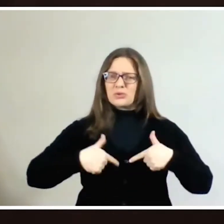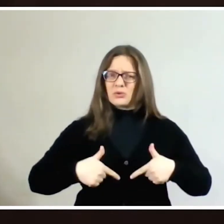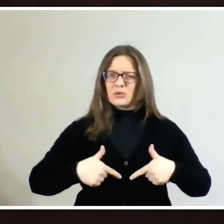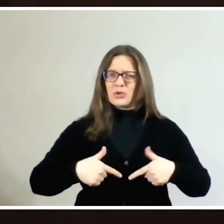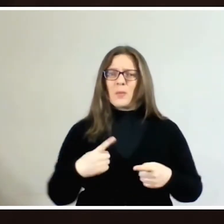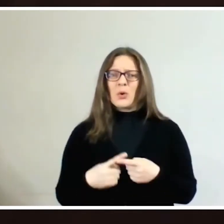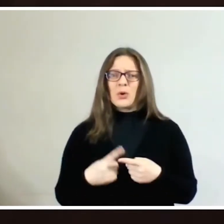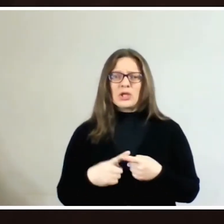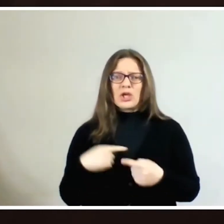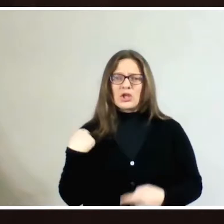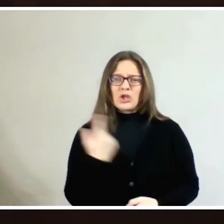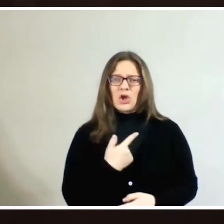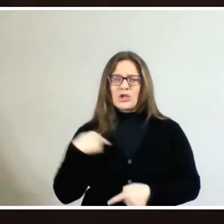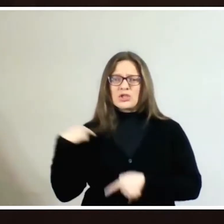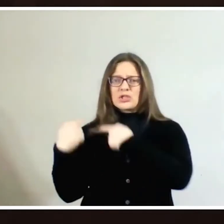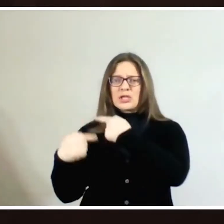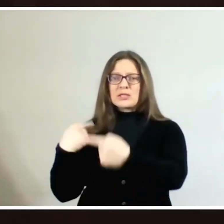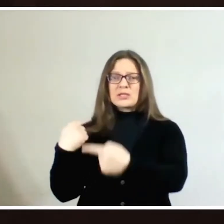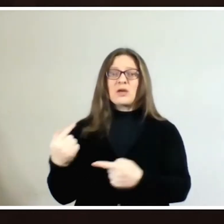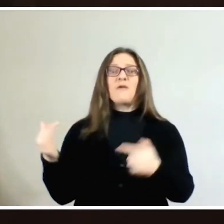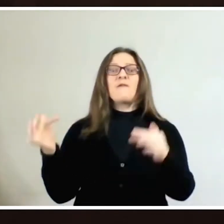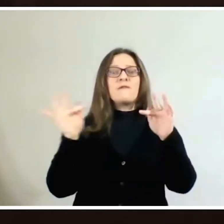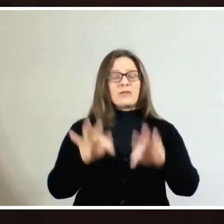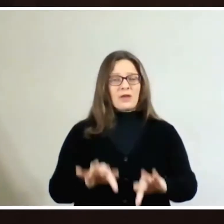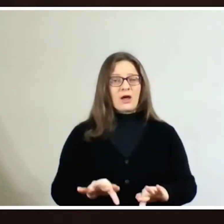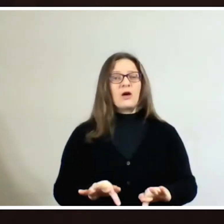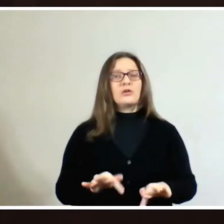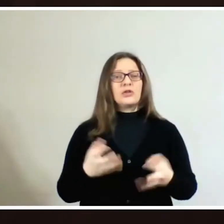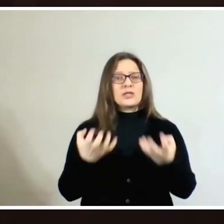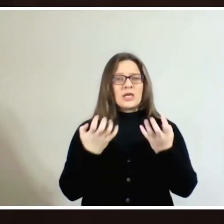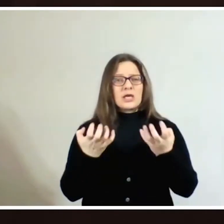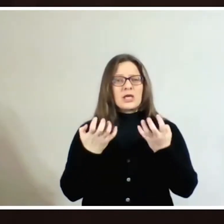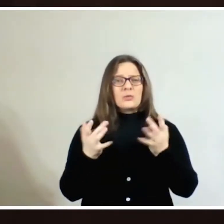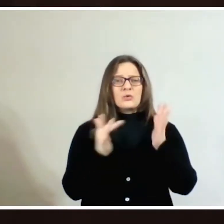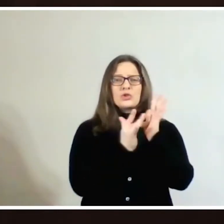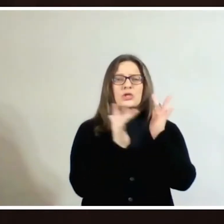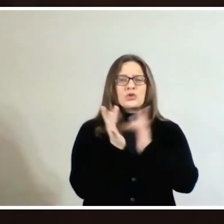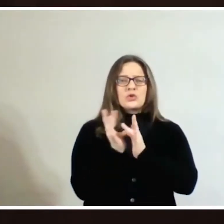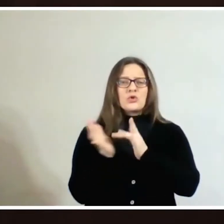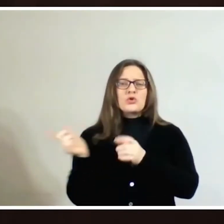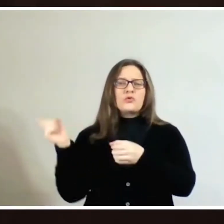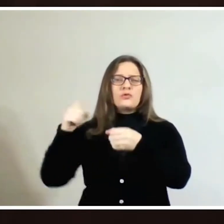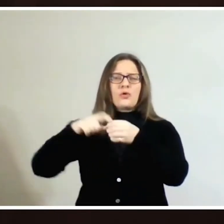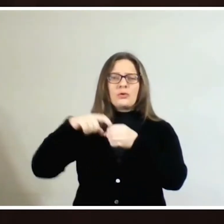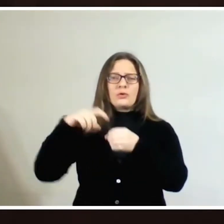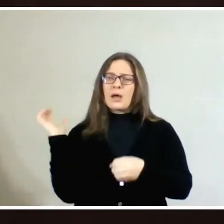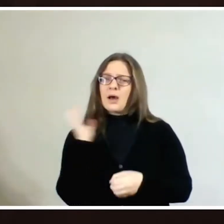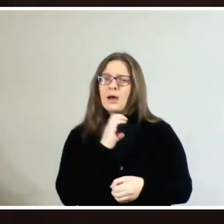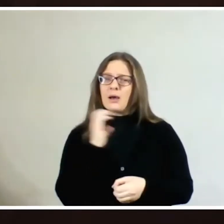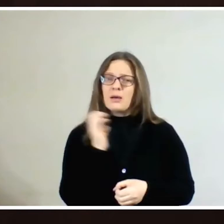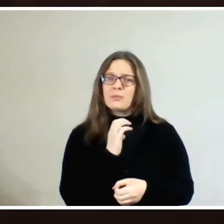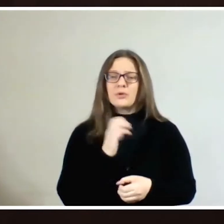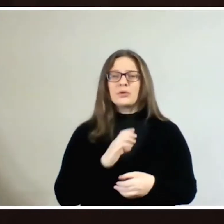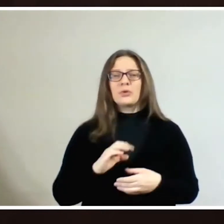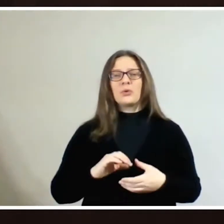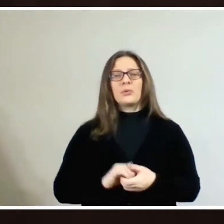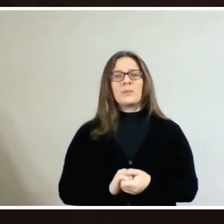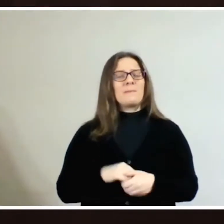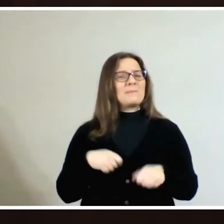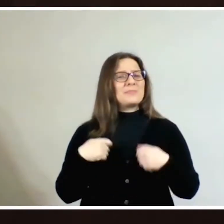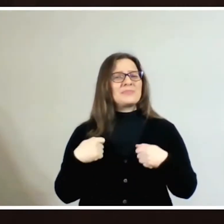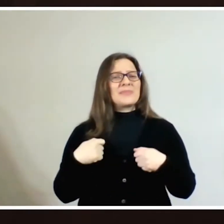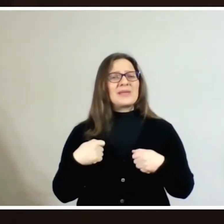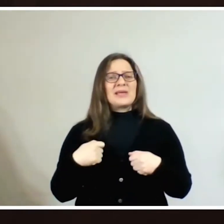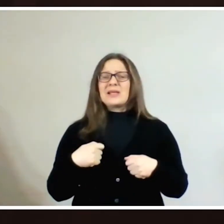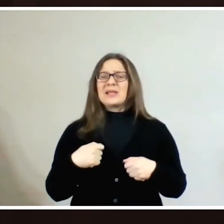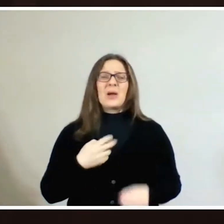final. Nós queremos trazer o Senhor de volta. Nós mudamos de um estado relaxado para